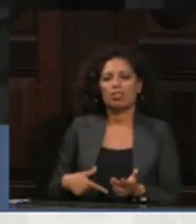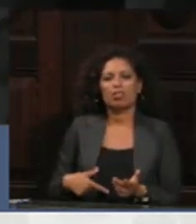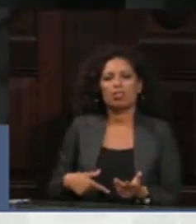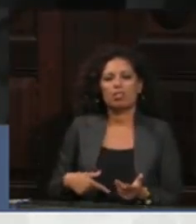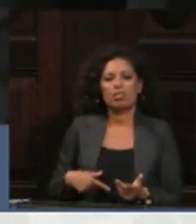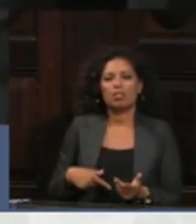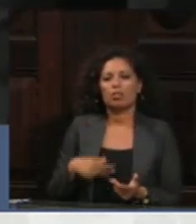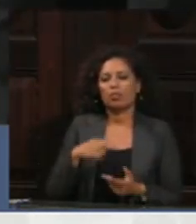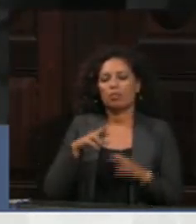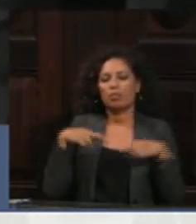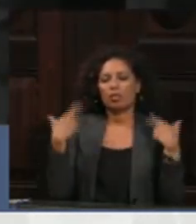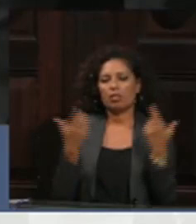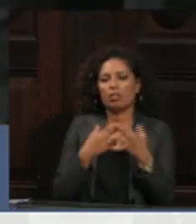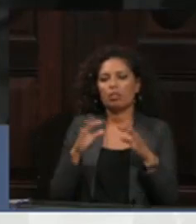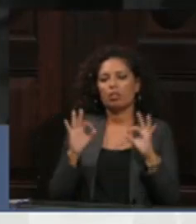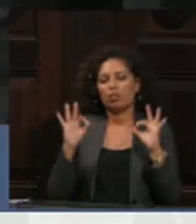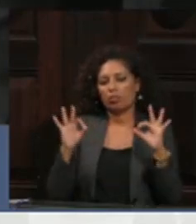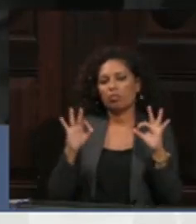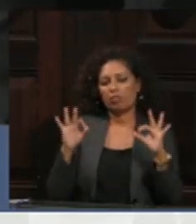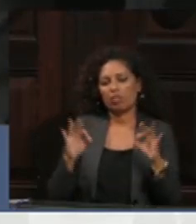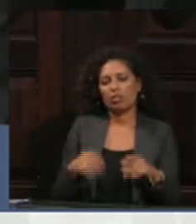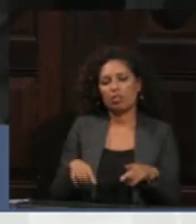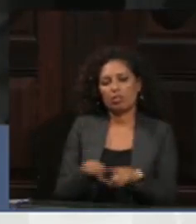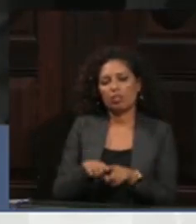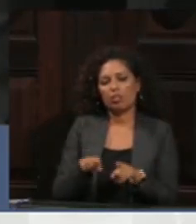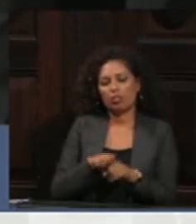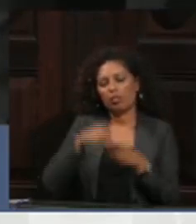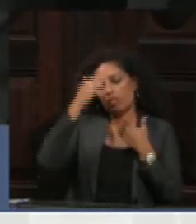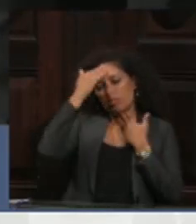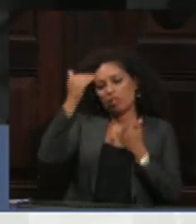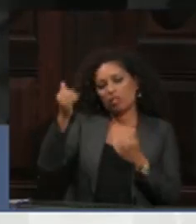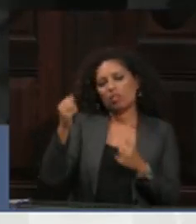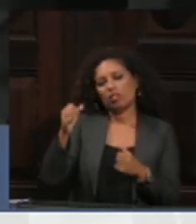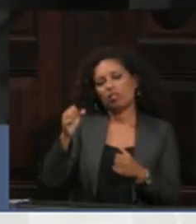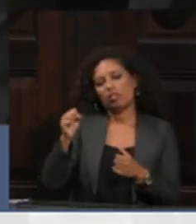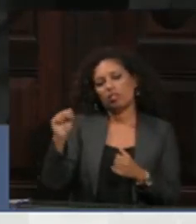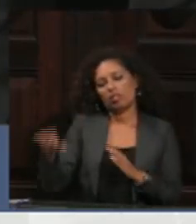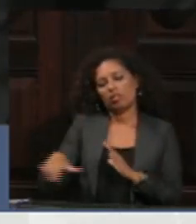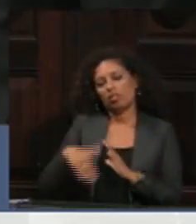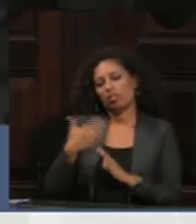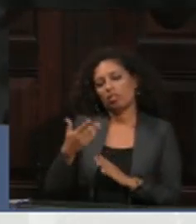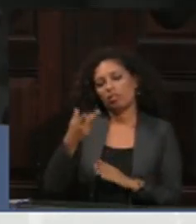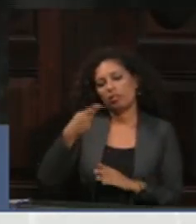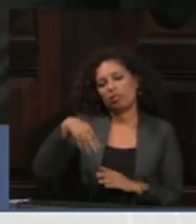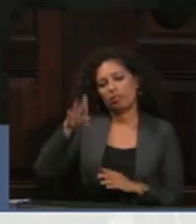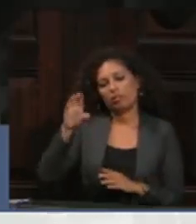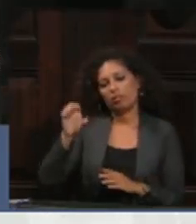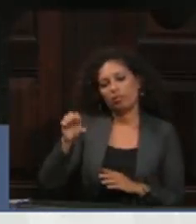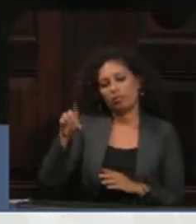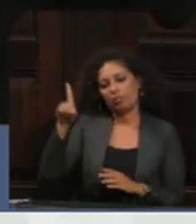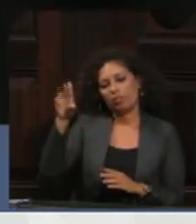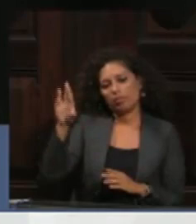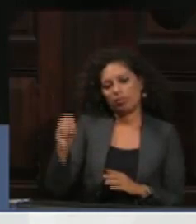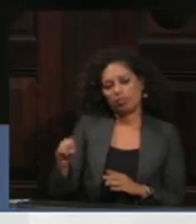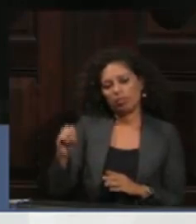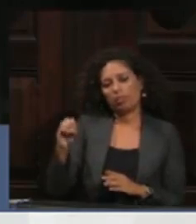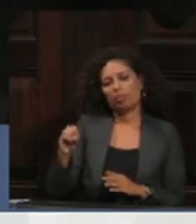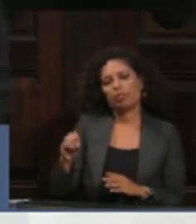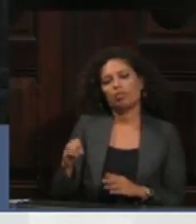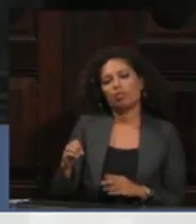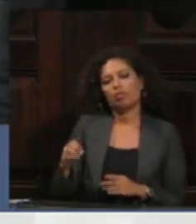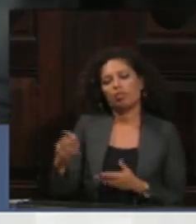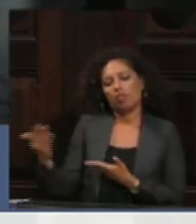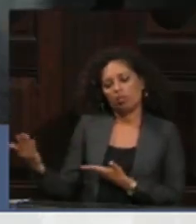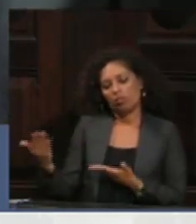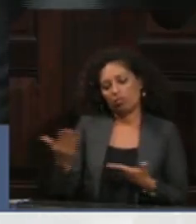grande audiência e também agradecer ao secretário Pedro Fernandes por ter comparecido a um convite